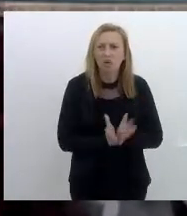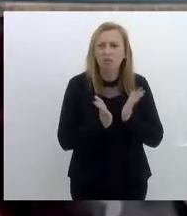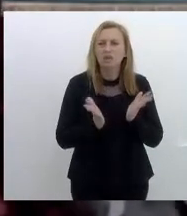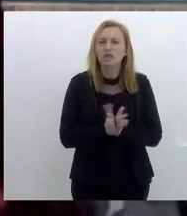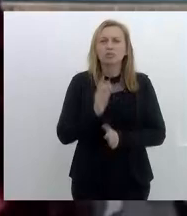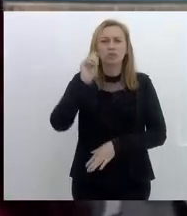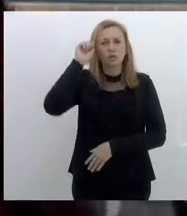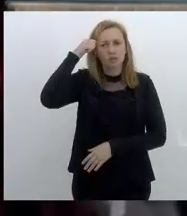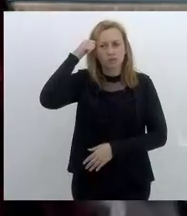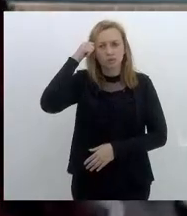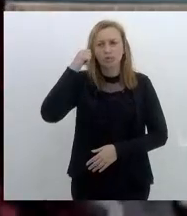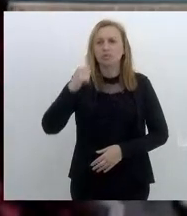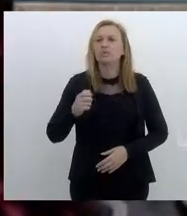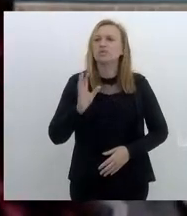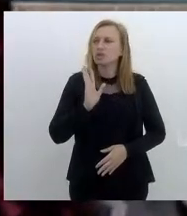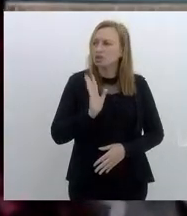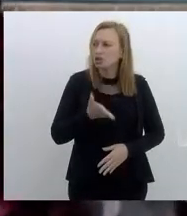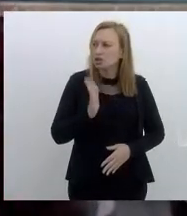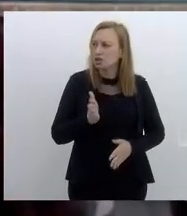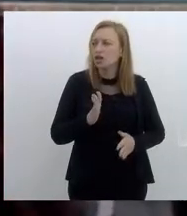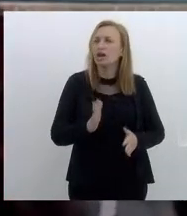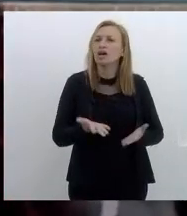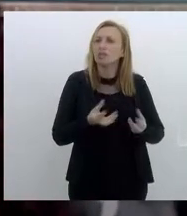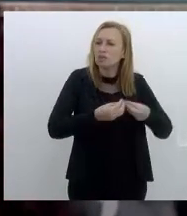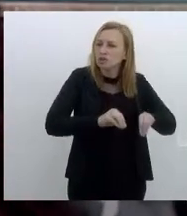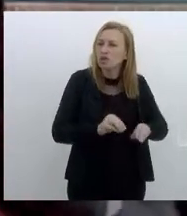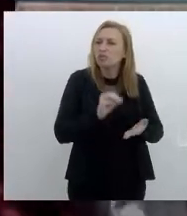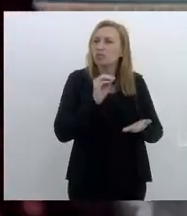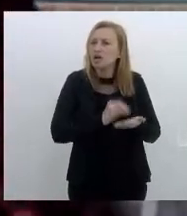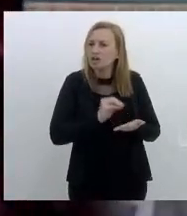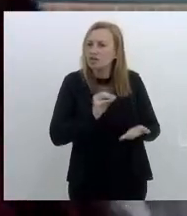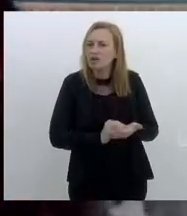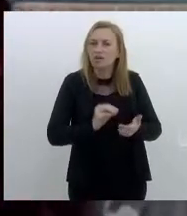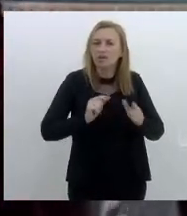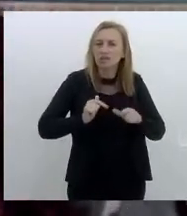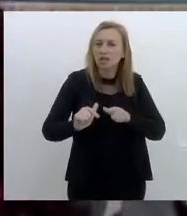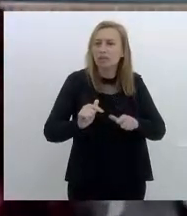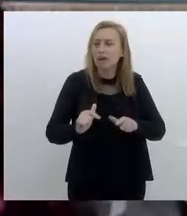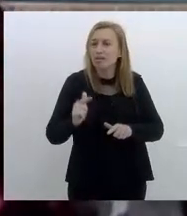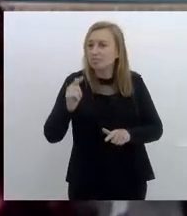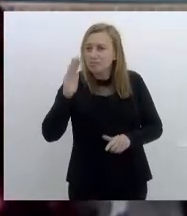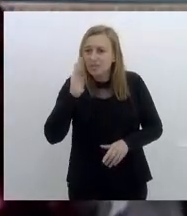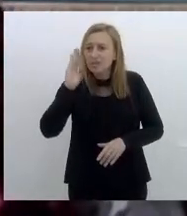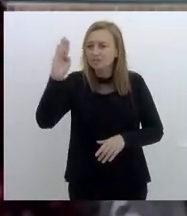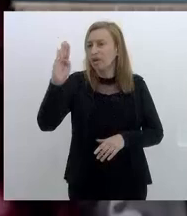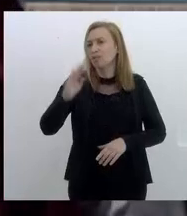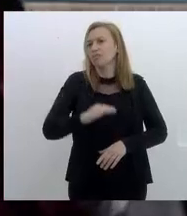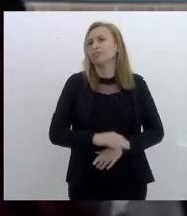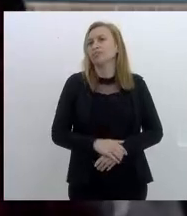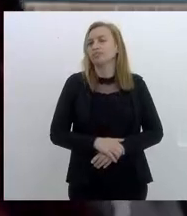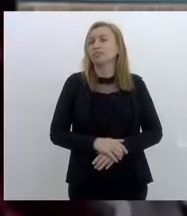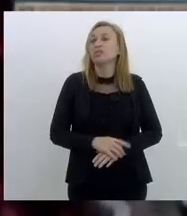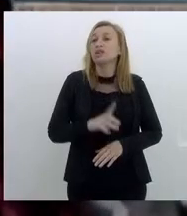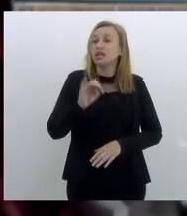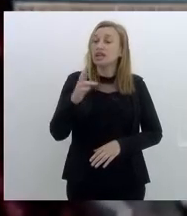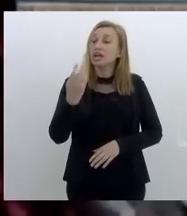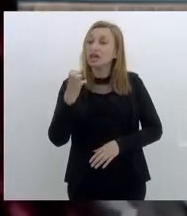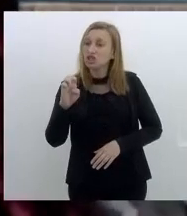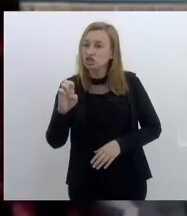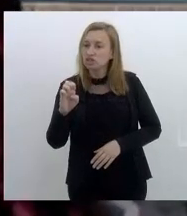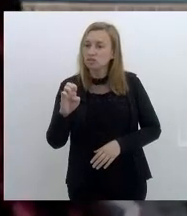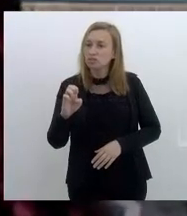negras que já são penalizadas pela falta de serviços essenciais como creche